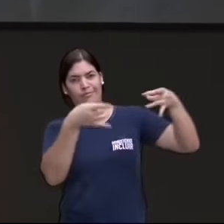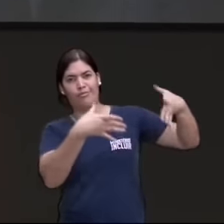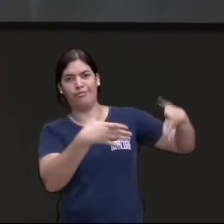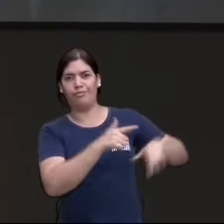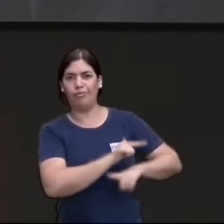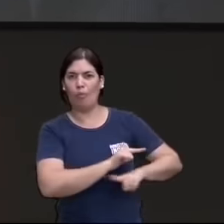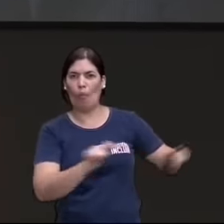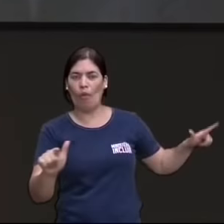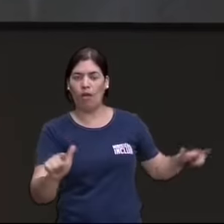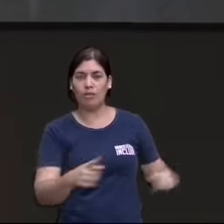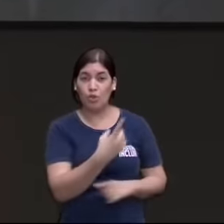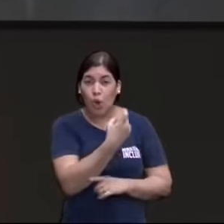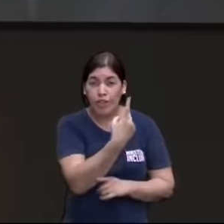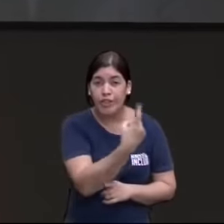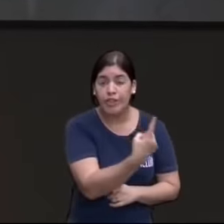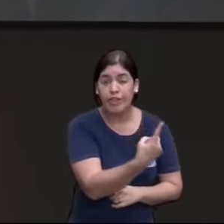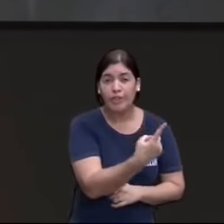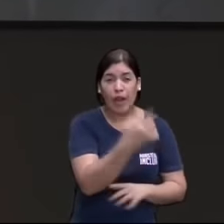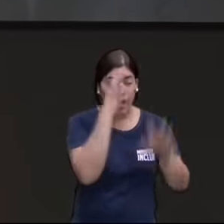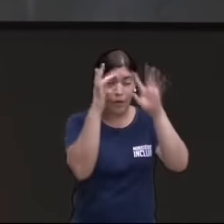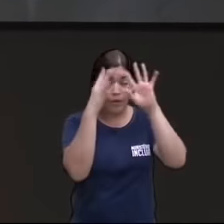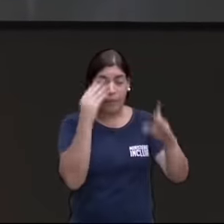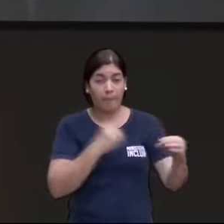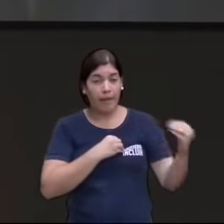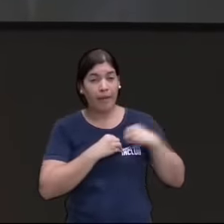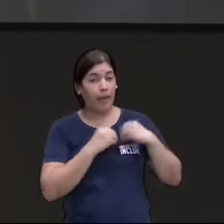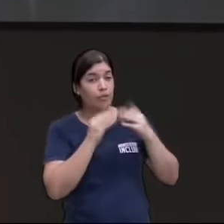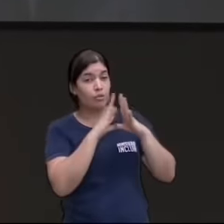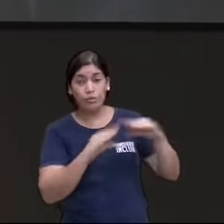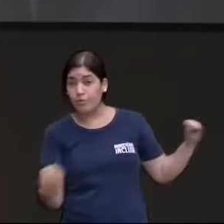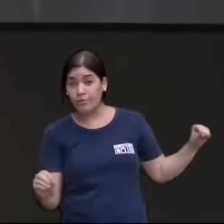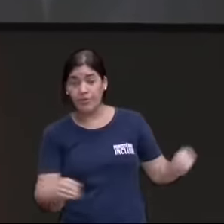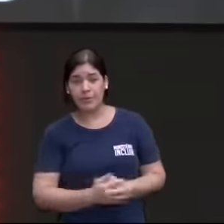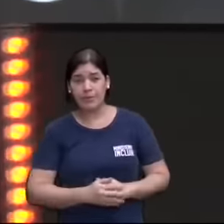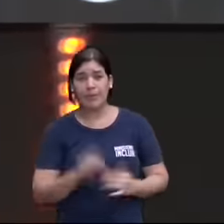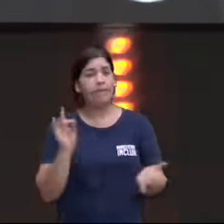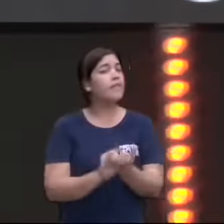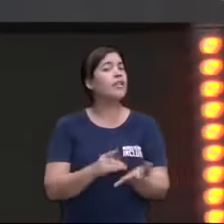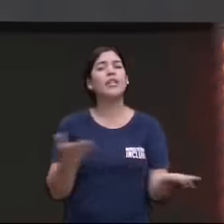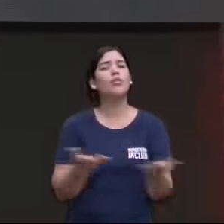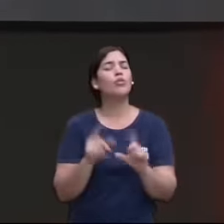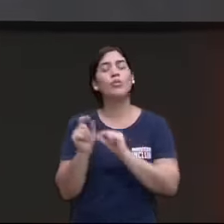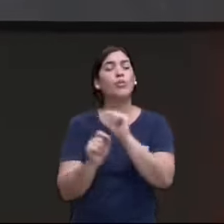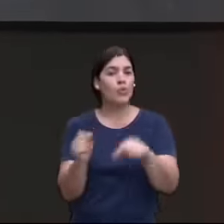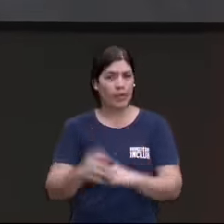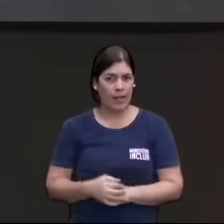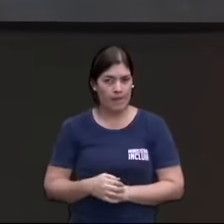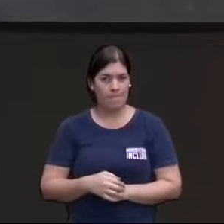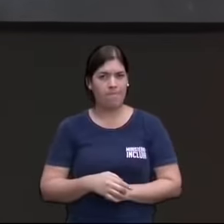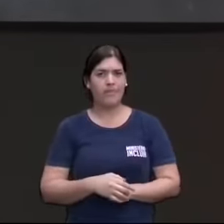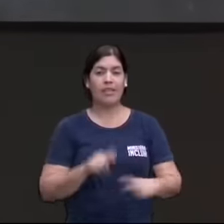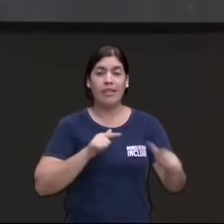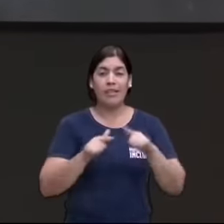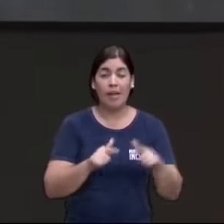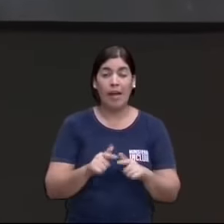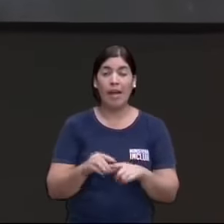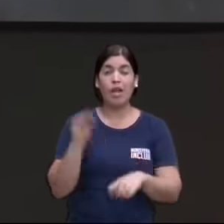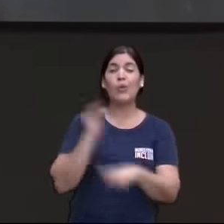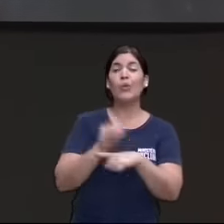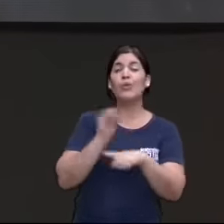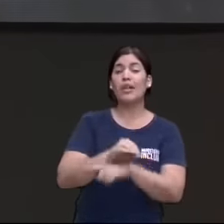A ilusão do pecado sumiu. A realidade agora é que ele trabalha cuidando de porcos. Ele vive